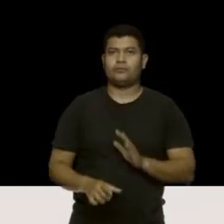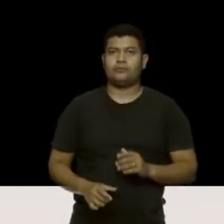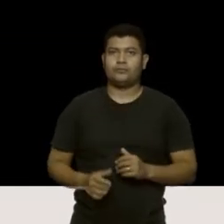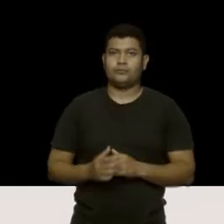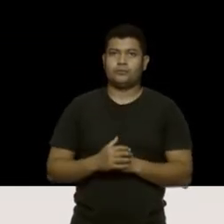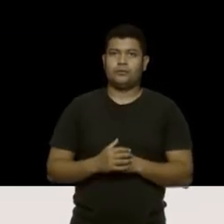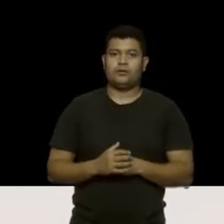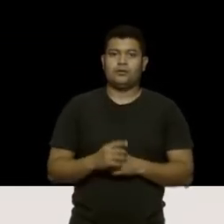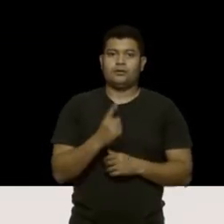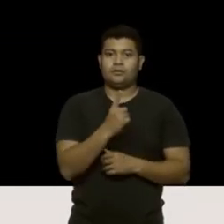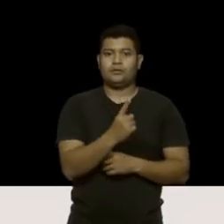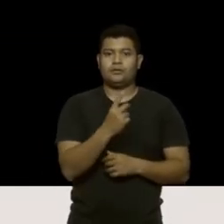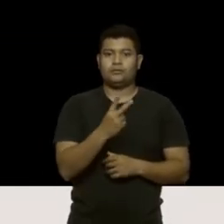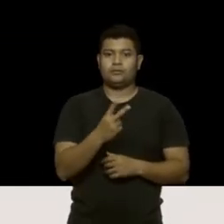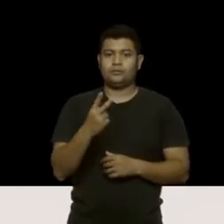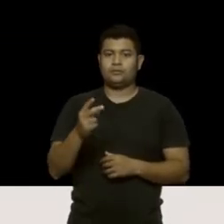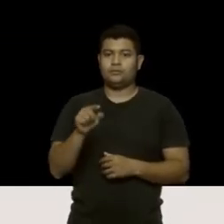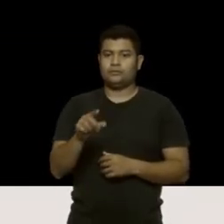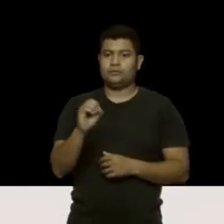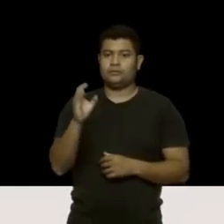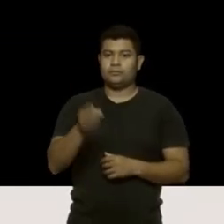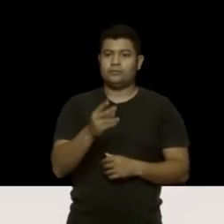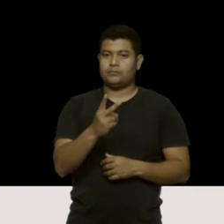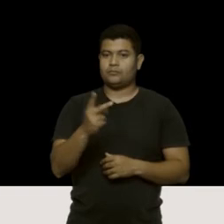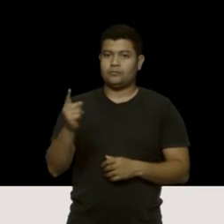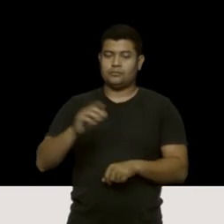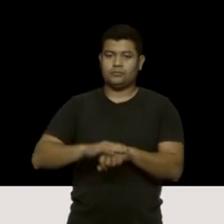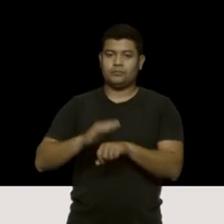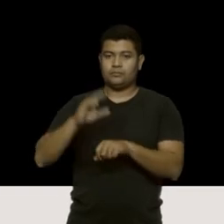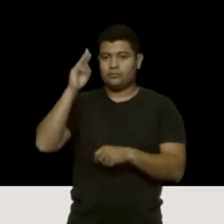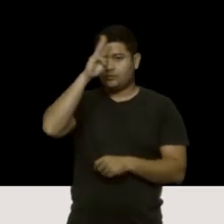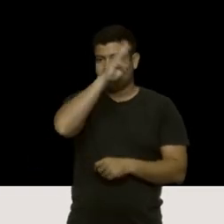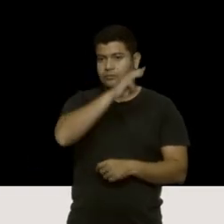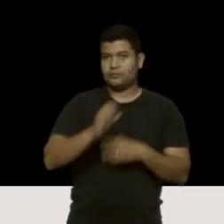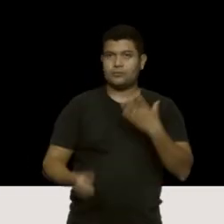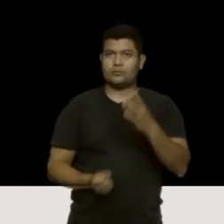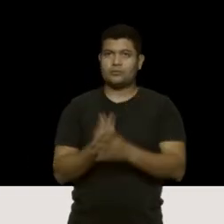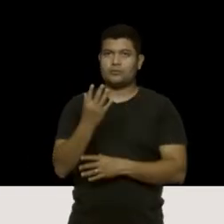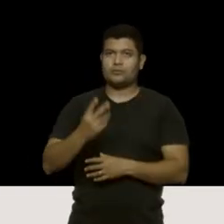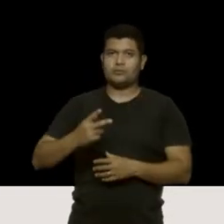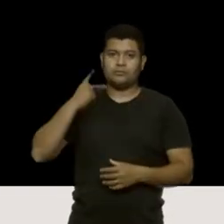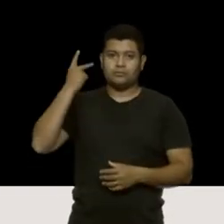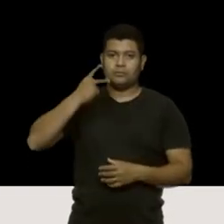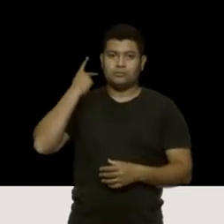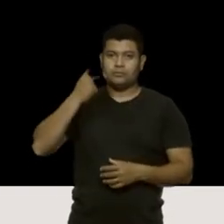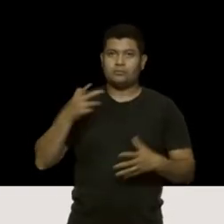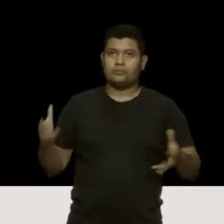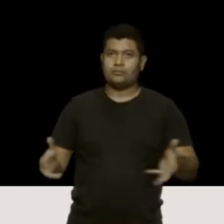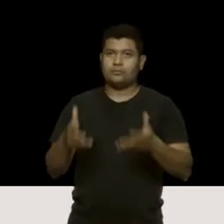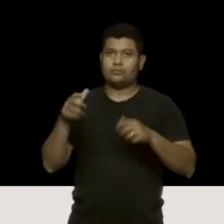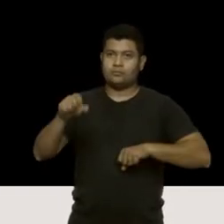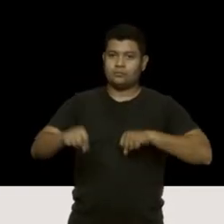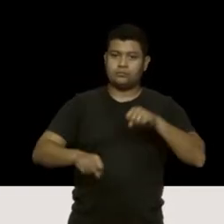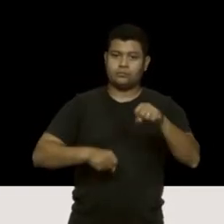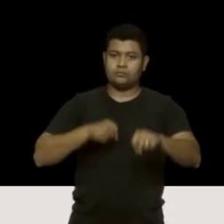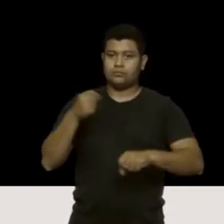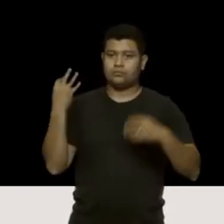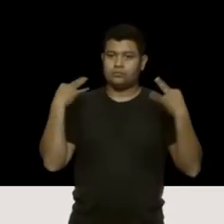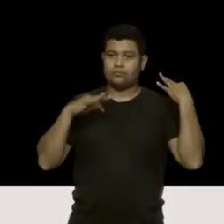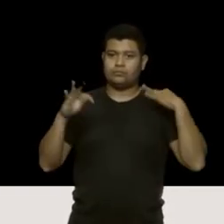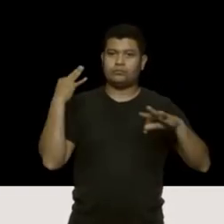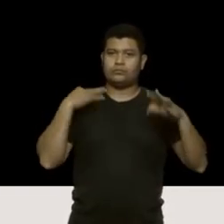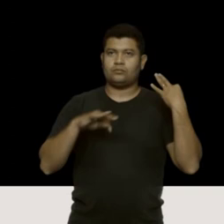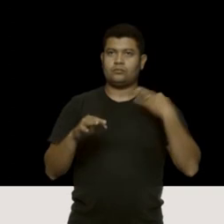122.0/2021, autoria deputado Vonney Verbe, institui a política de incentivo ao cicloturismo